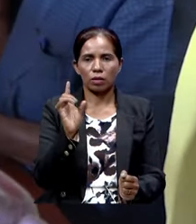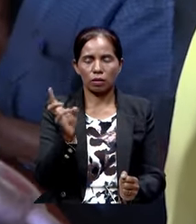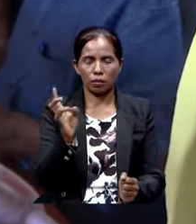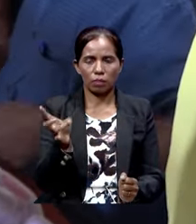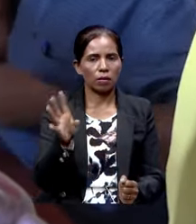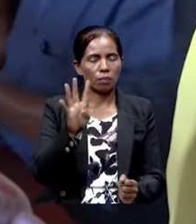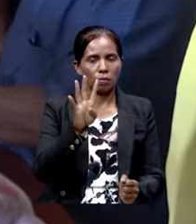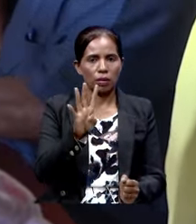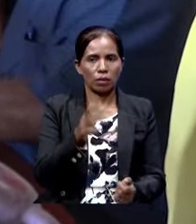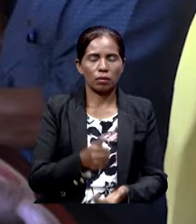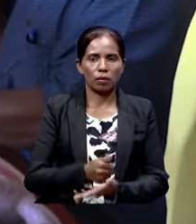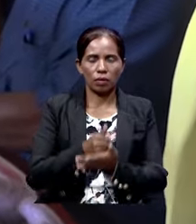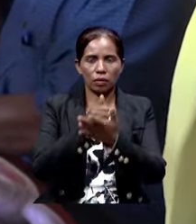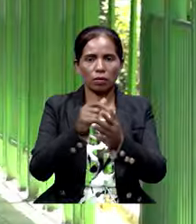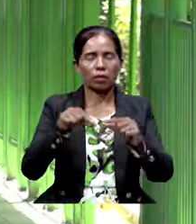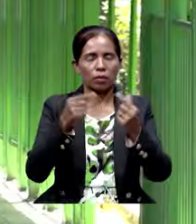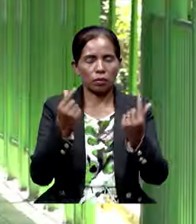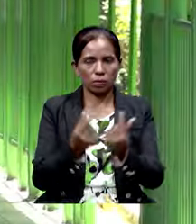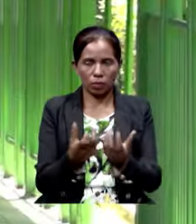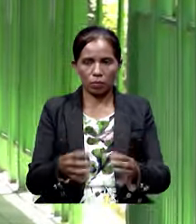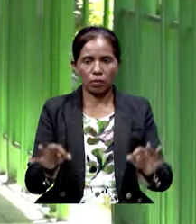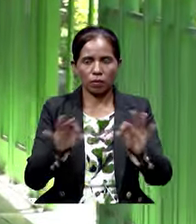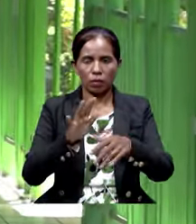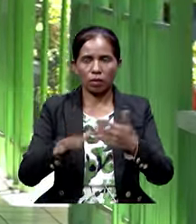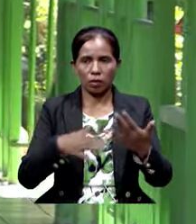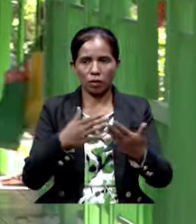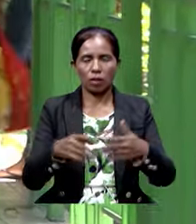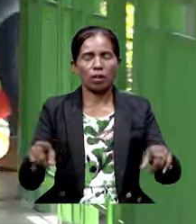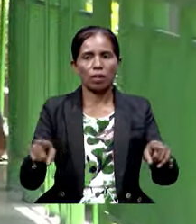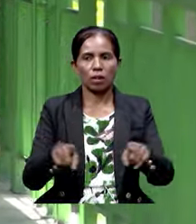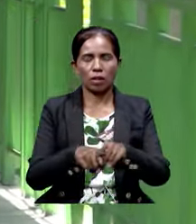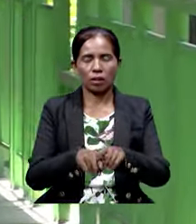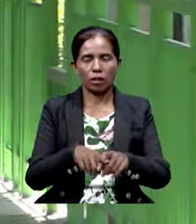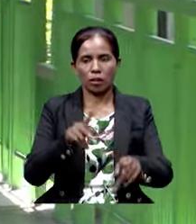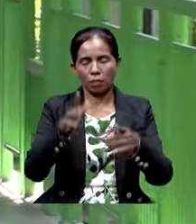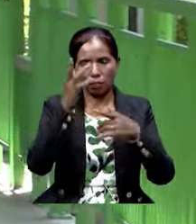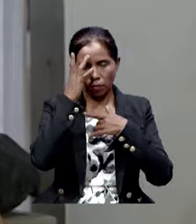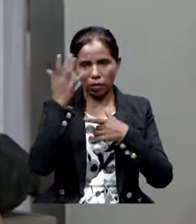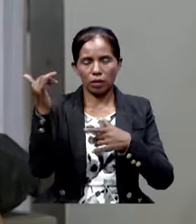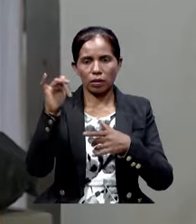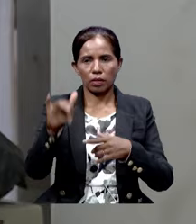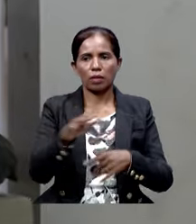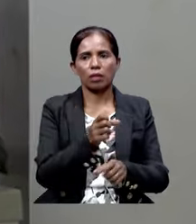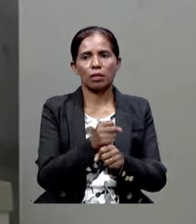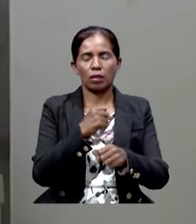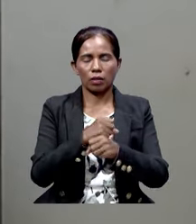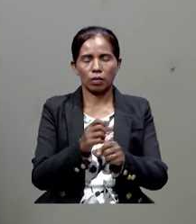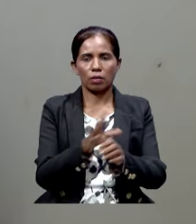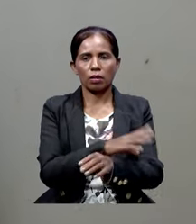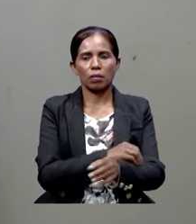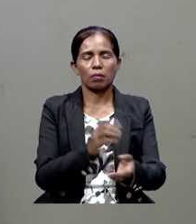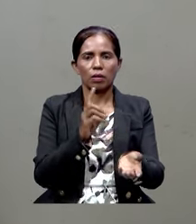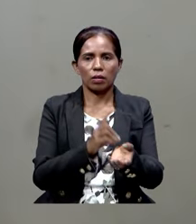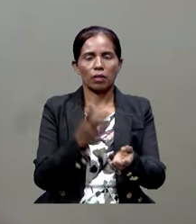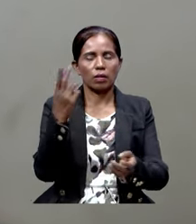resenhat. Hode atende ba grupo prioritário sira, hanesan paciente sira, nebe atuhalo tratamento médico